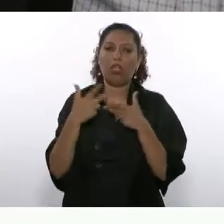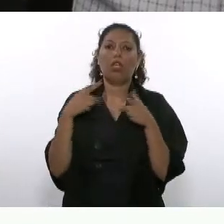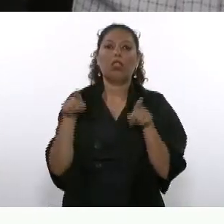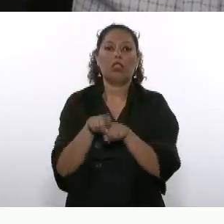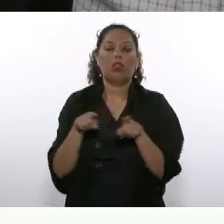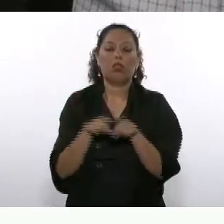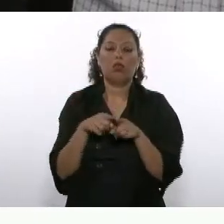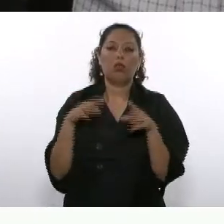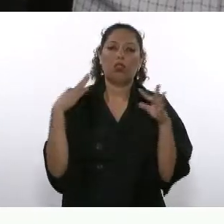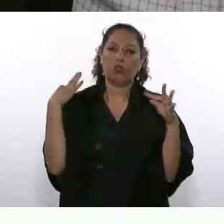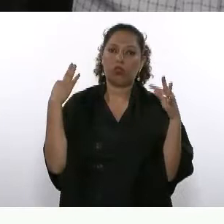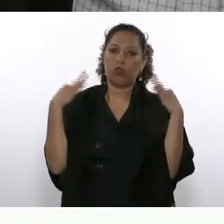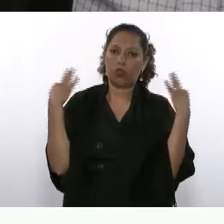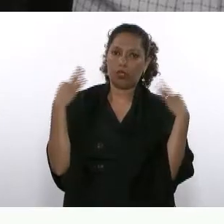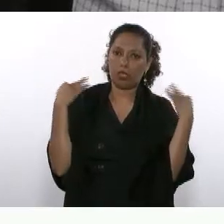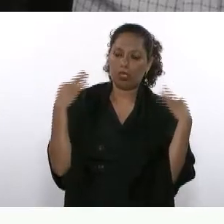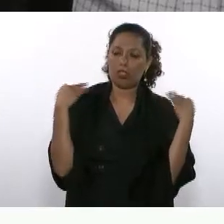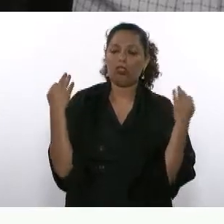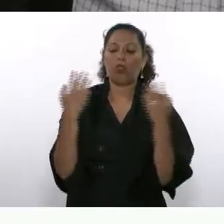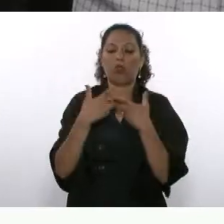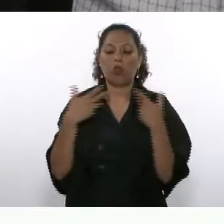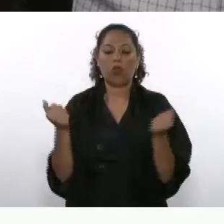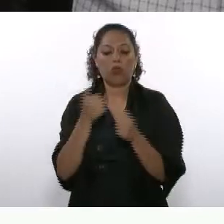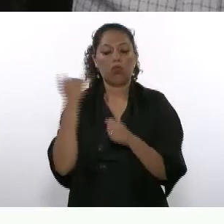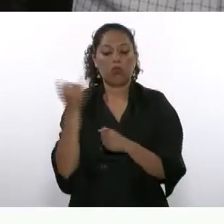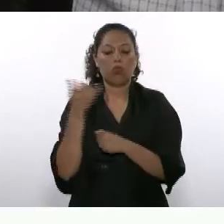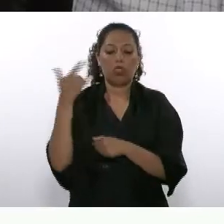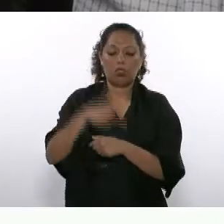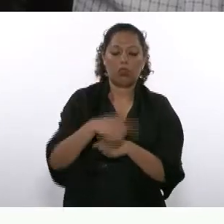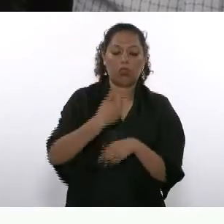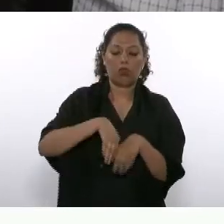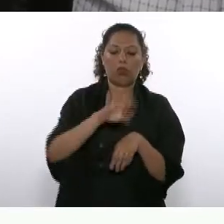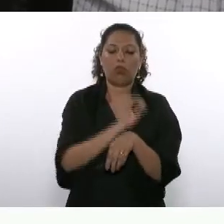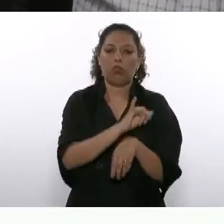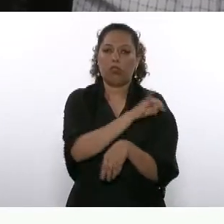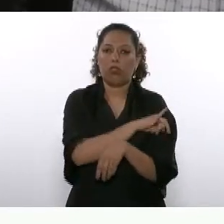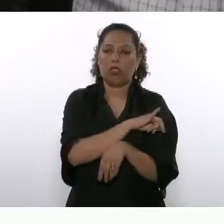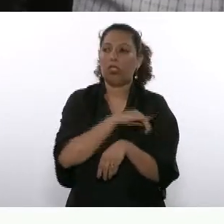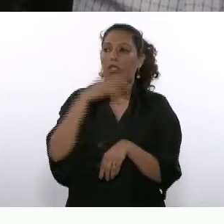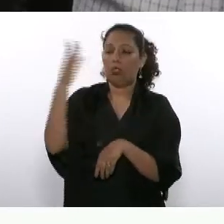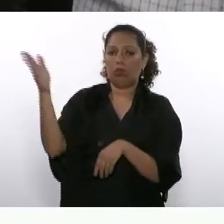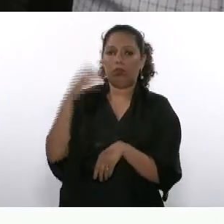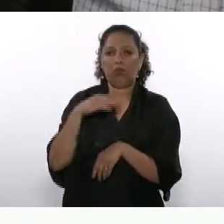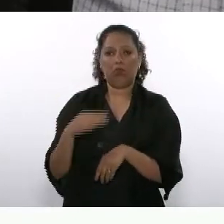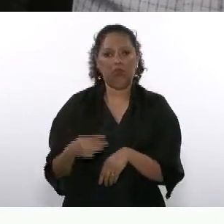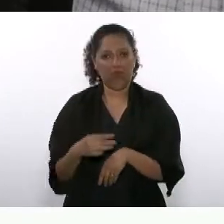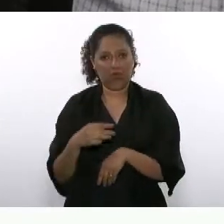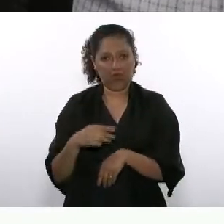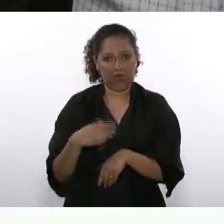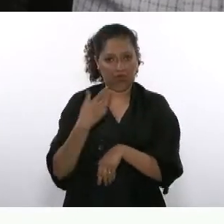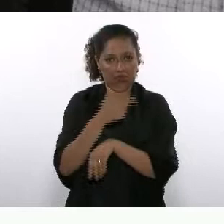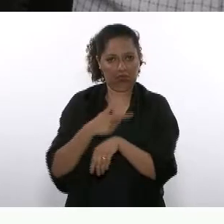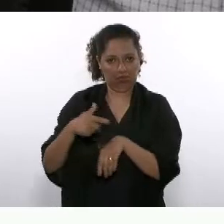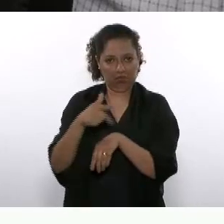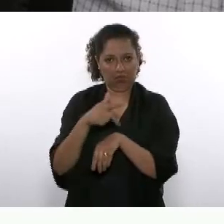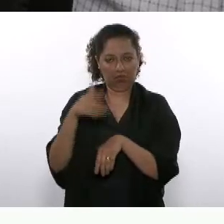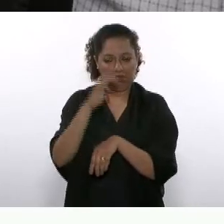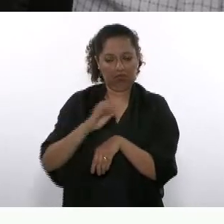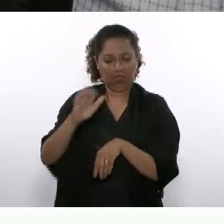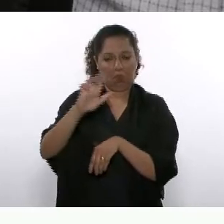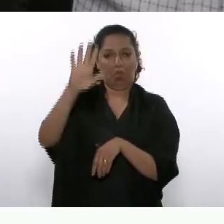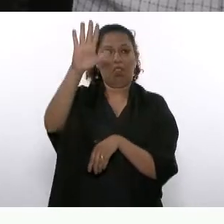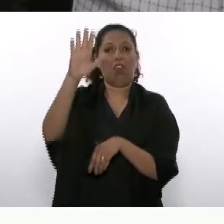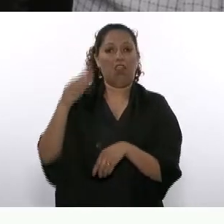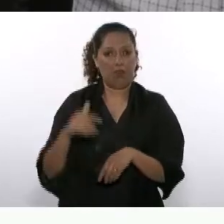também mais voos para o estado do Rio de Janeiro. Então, ele, antes de ir a Londres, esteve em Madrid para trazer mais uma aérea para o Rio de Janeiro e